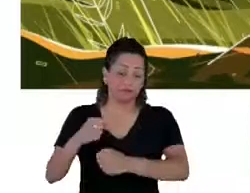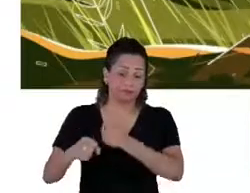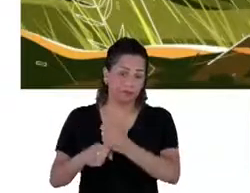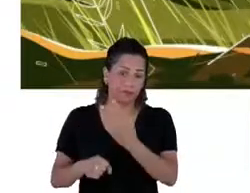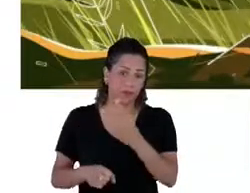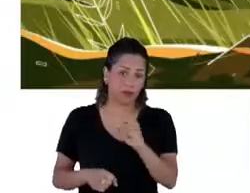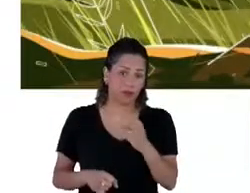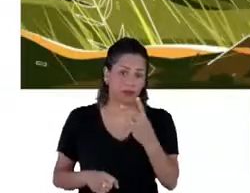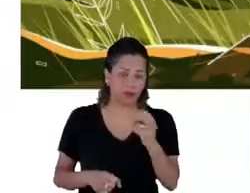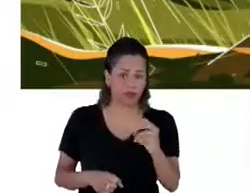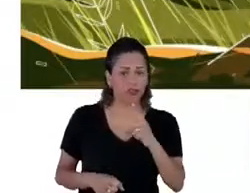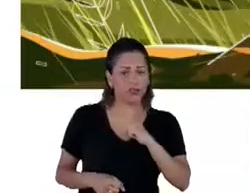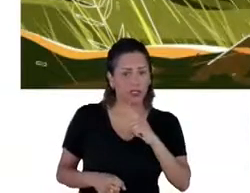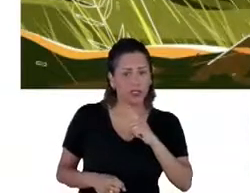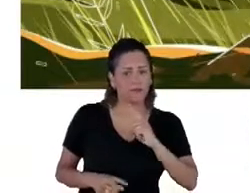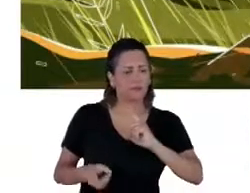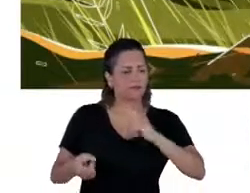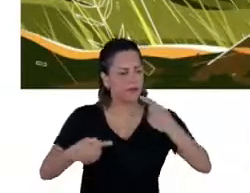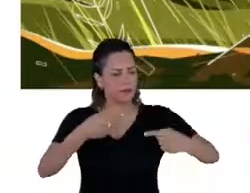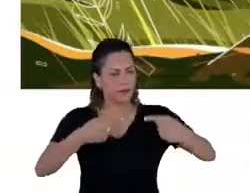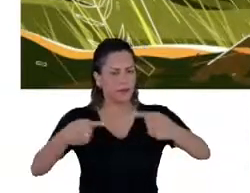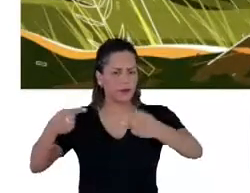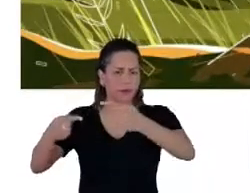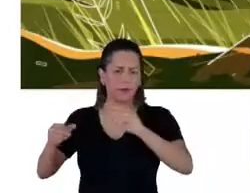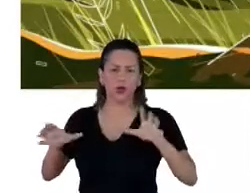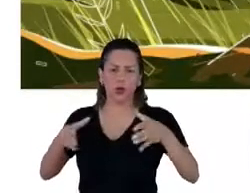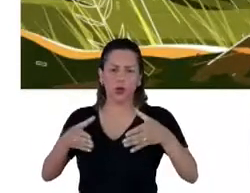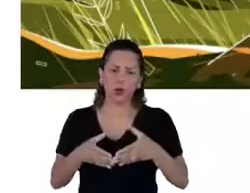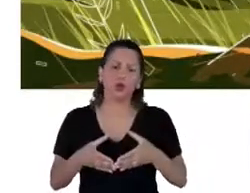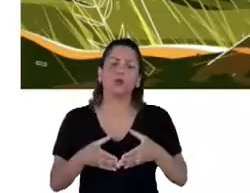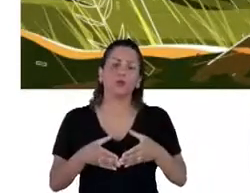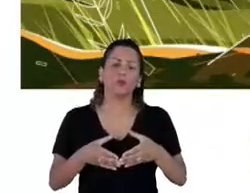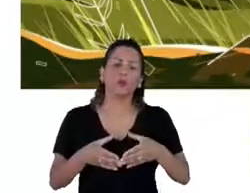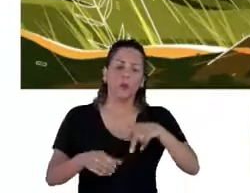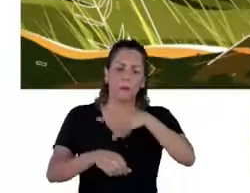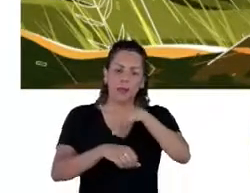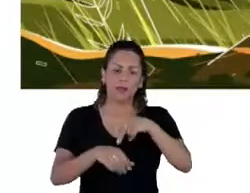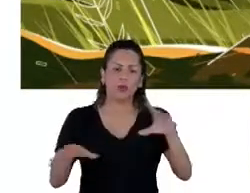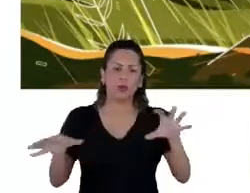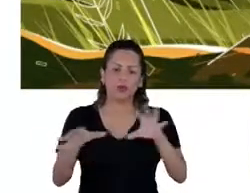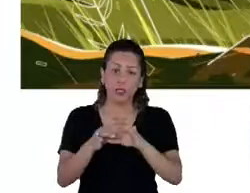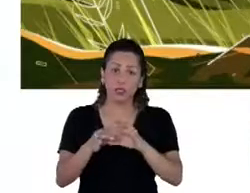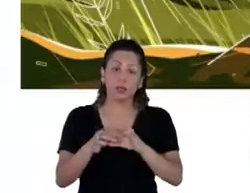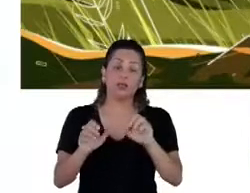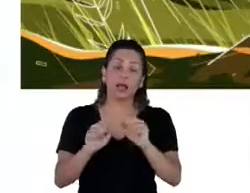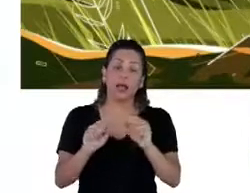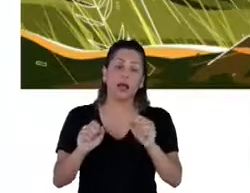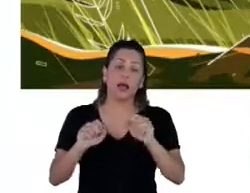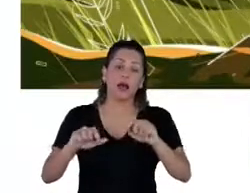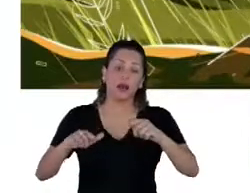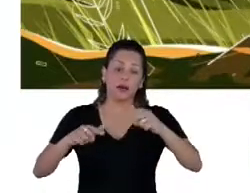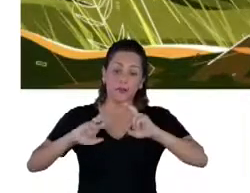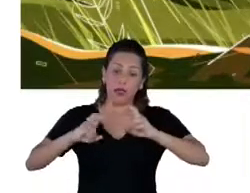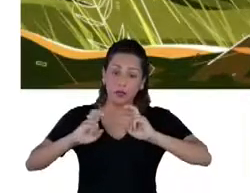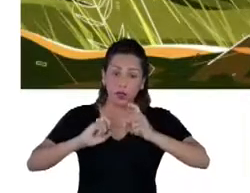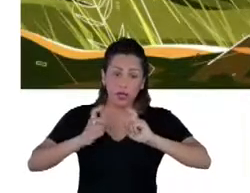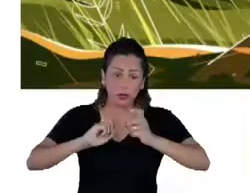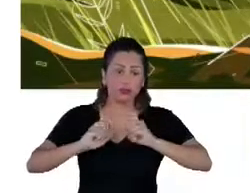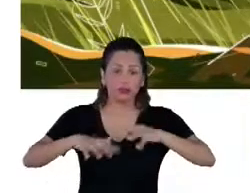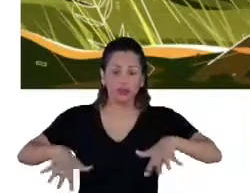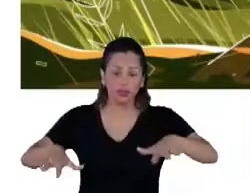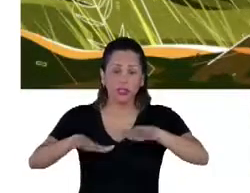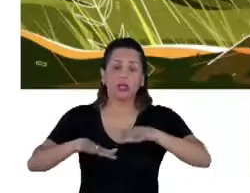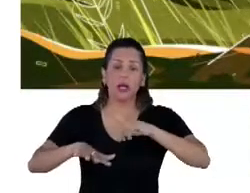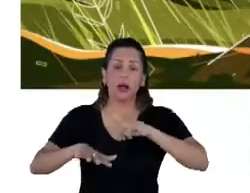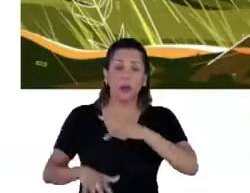Sessão das Nações Unidas, da Assembleia Geral, o presidente Xi Jinping se comprometeu a dizer que a China